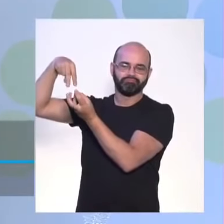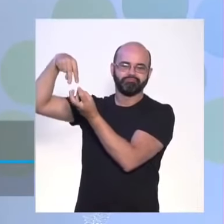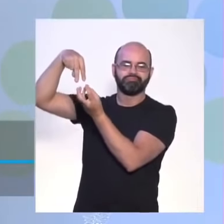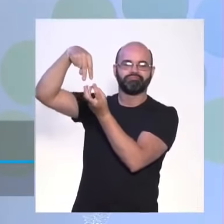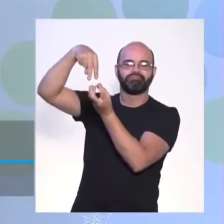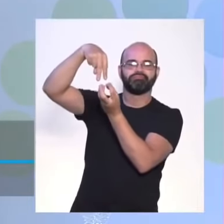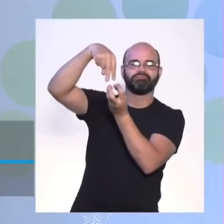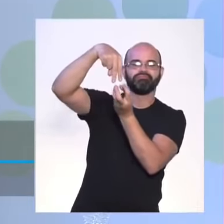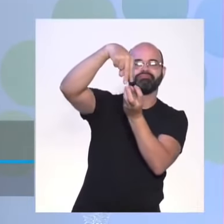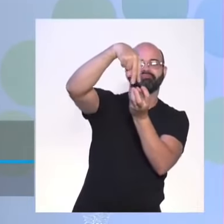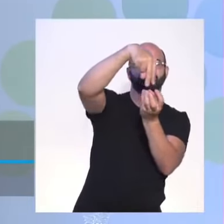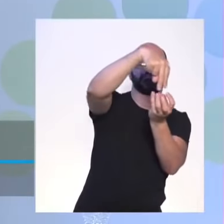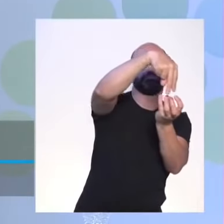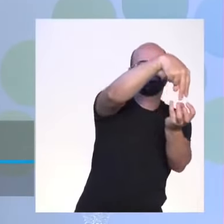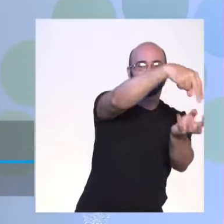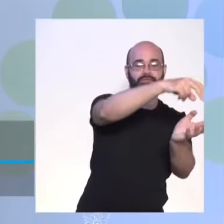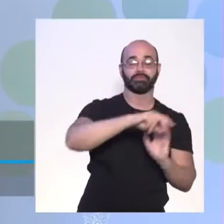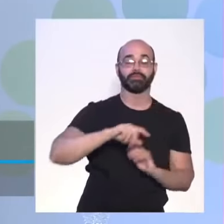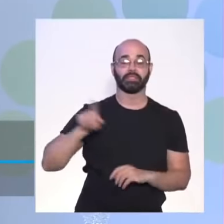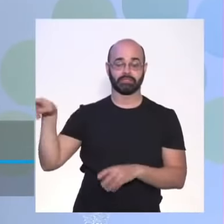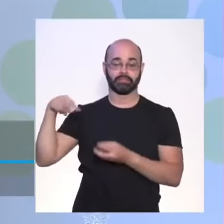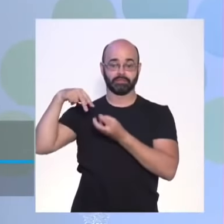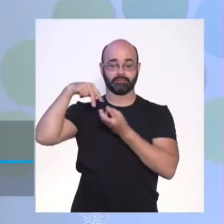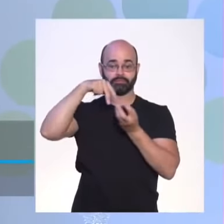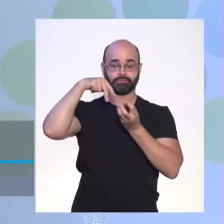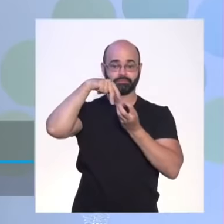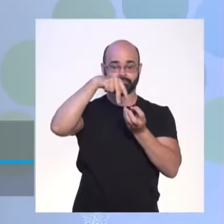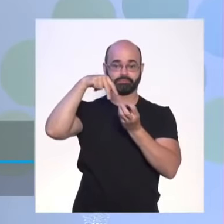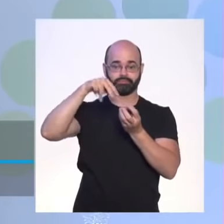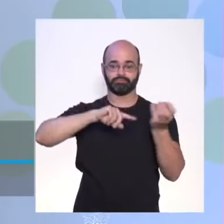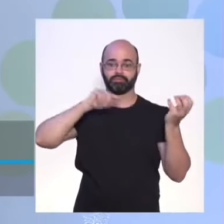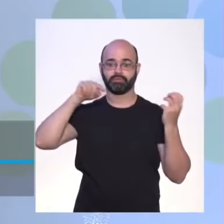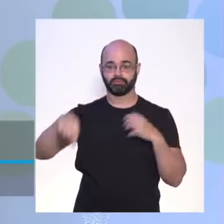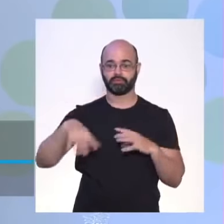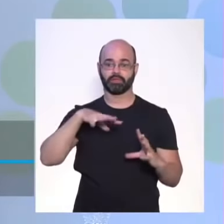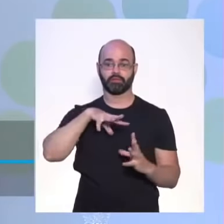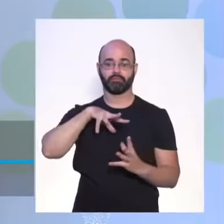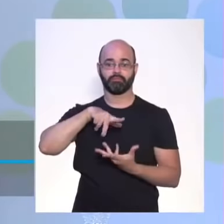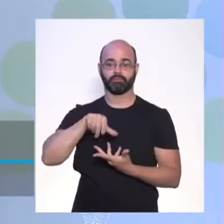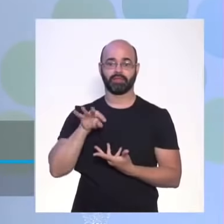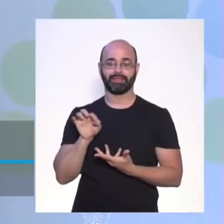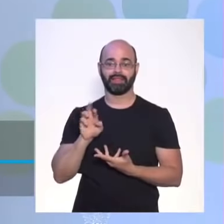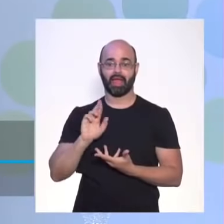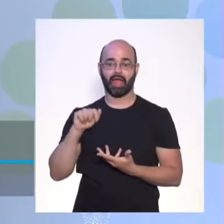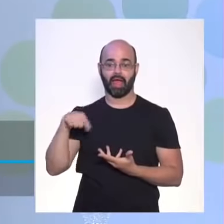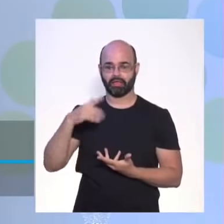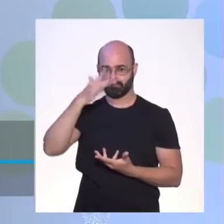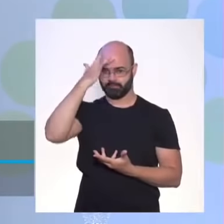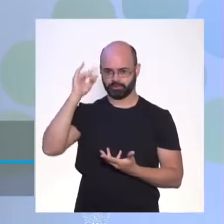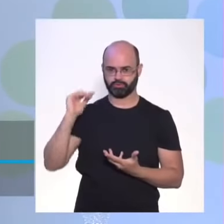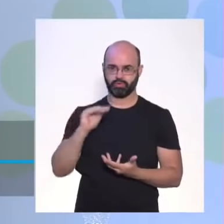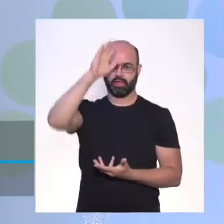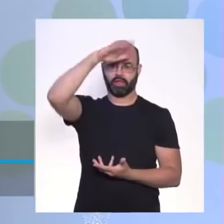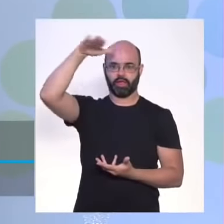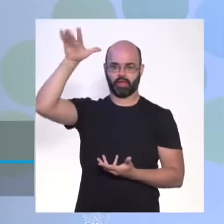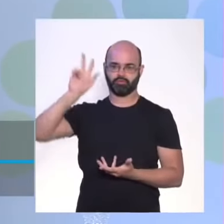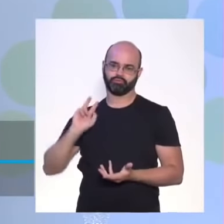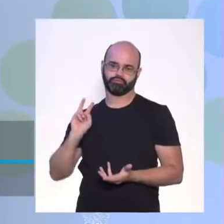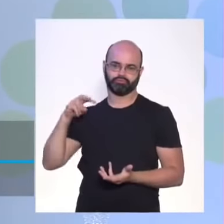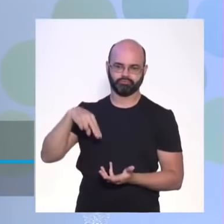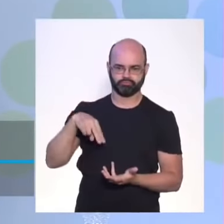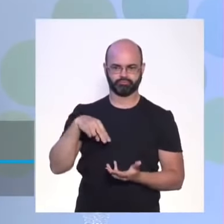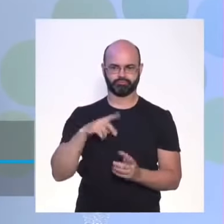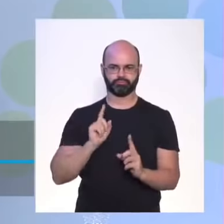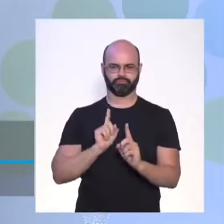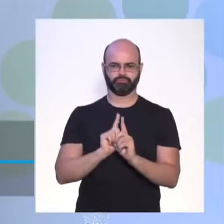de todas as viagens que já fez na terra é a primeira vez tem contato com os adultos interessante pensar nisso